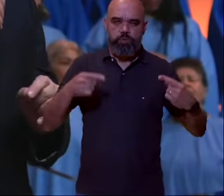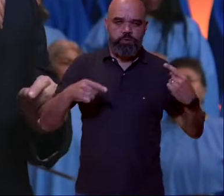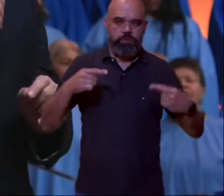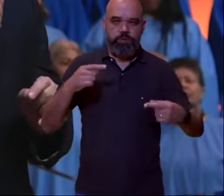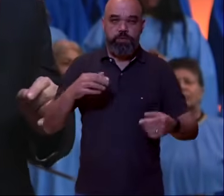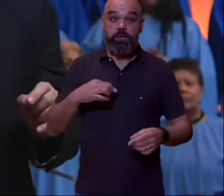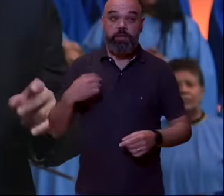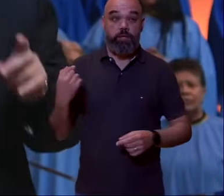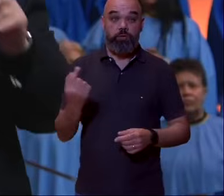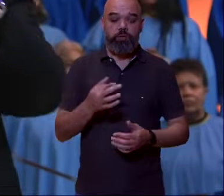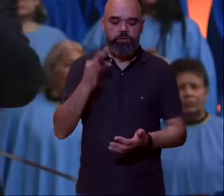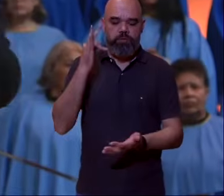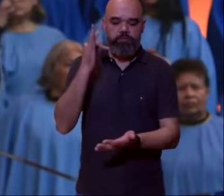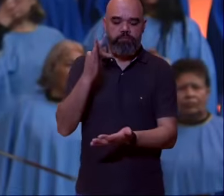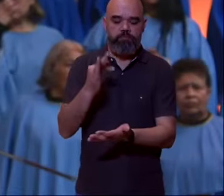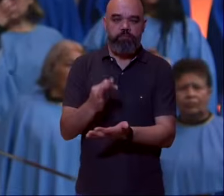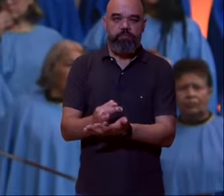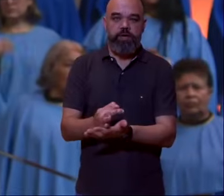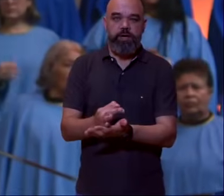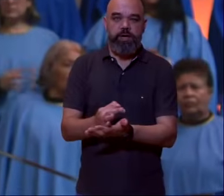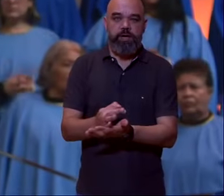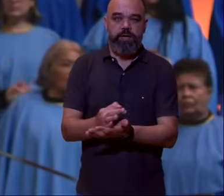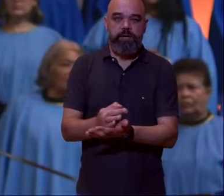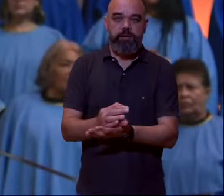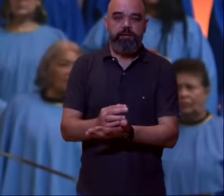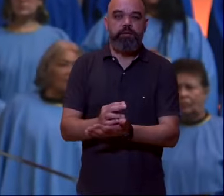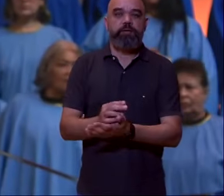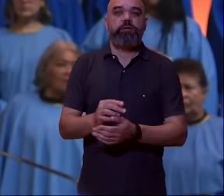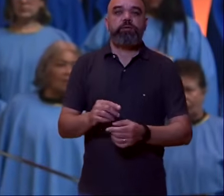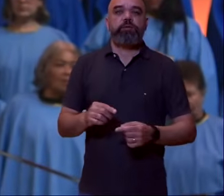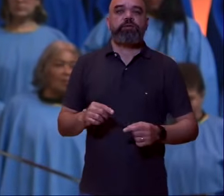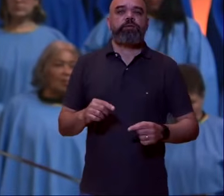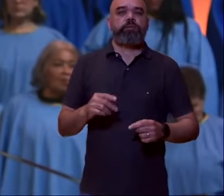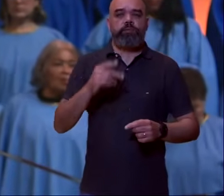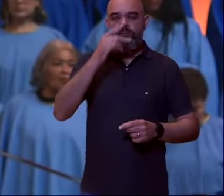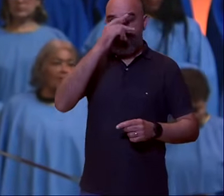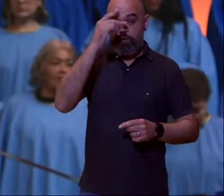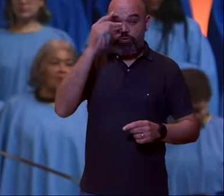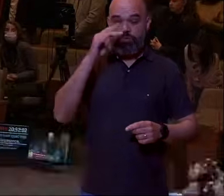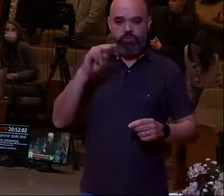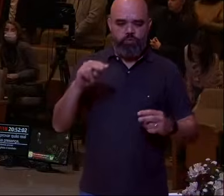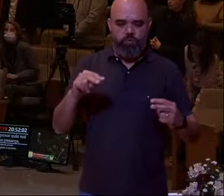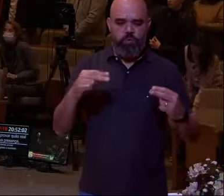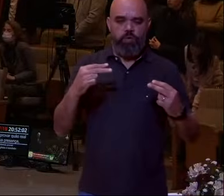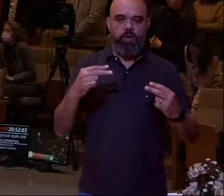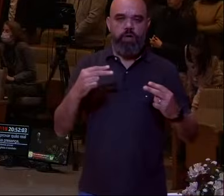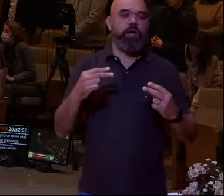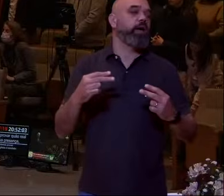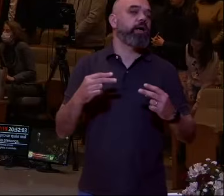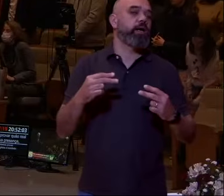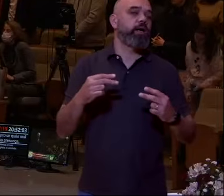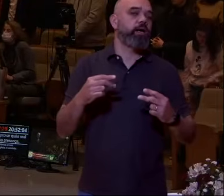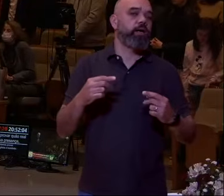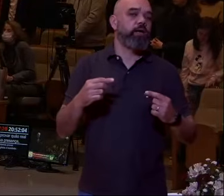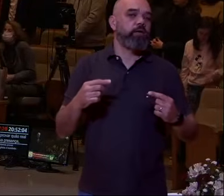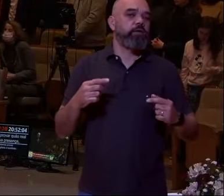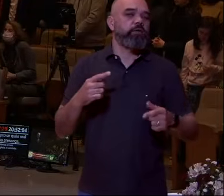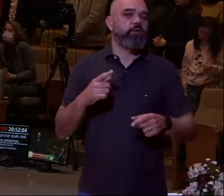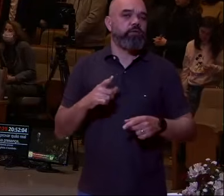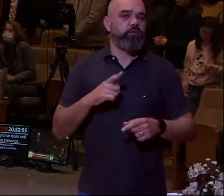testada, onde os nossos valores serão contestados de uma maneira muito